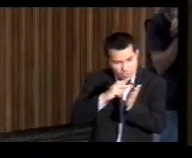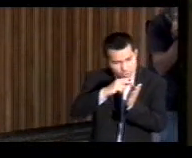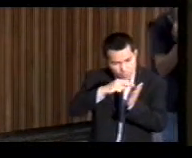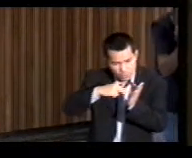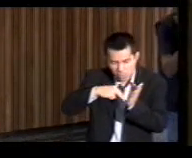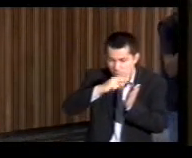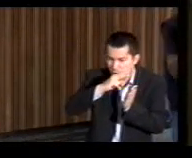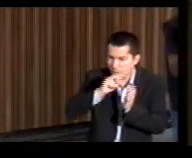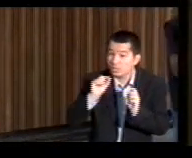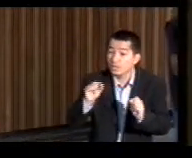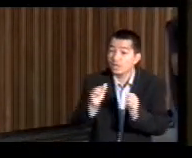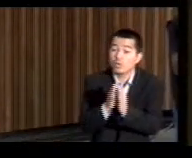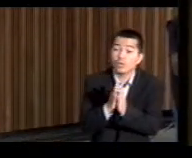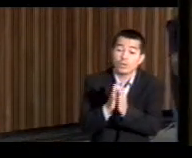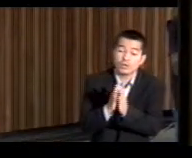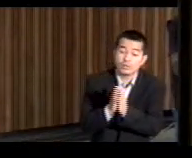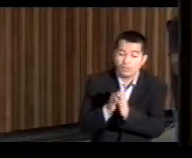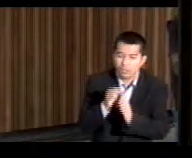essa oração?